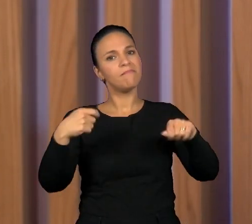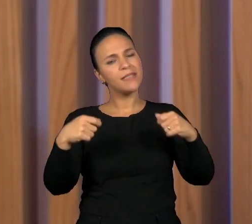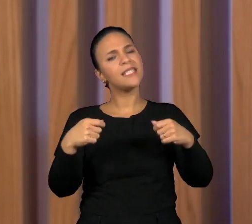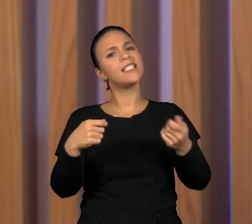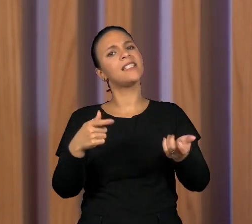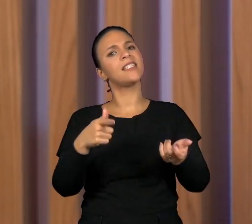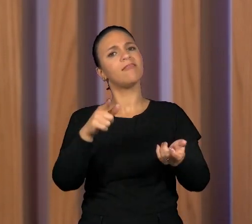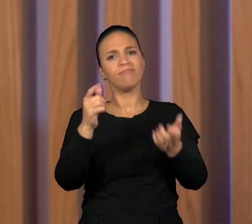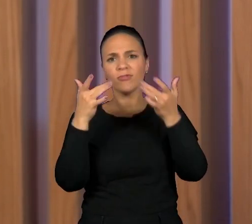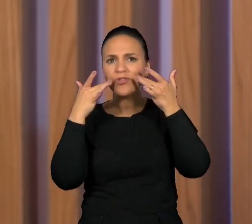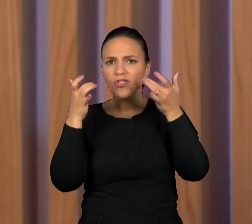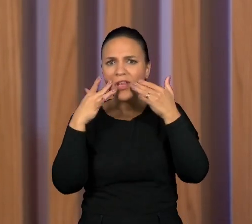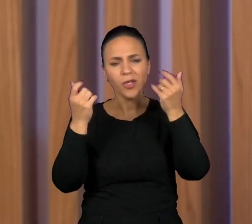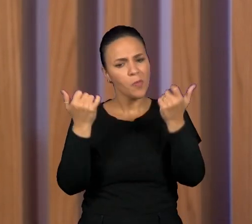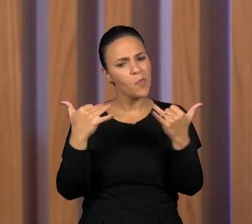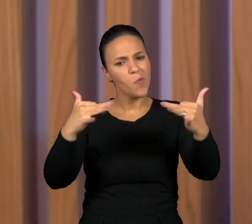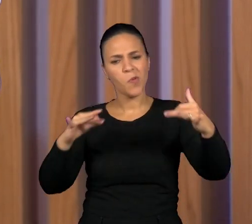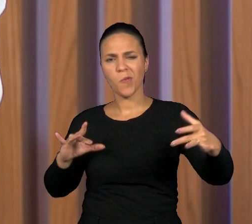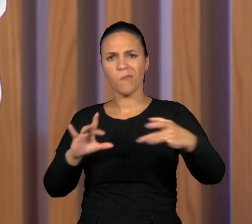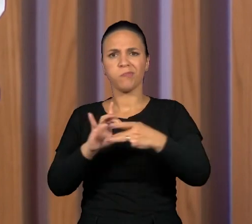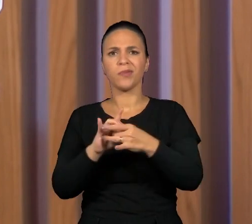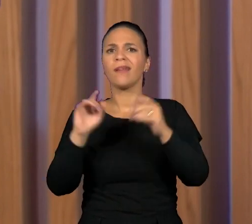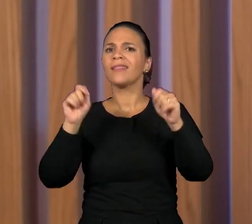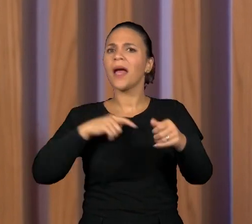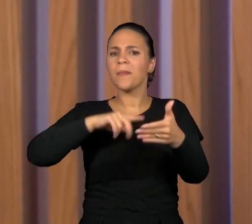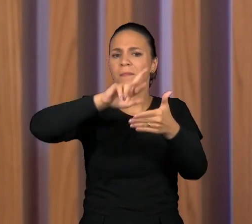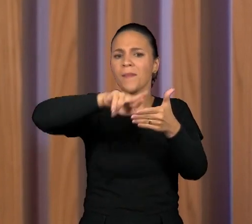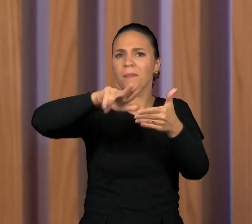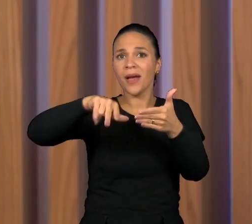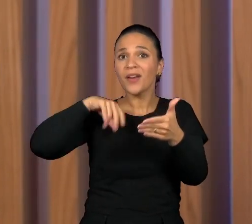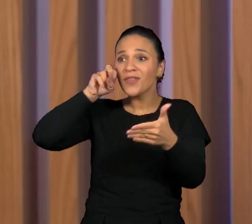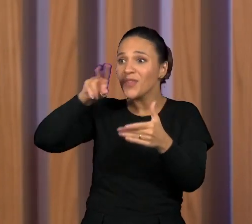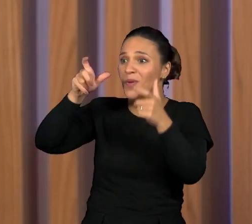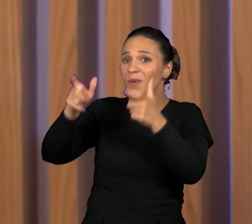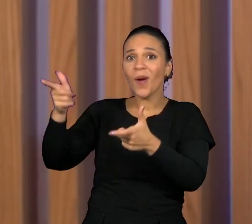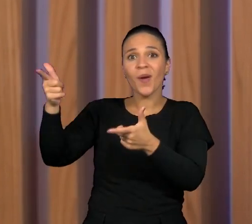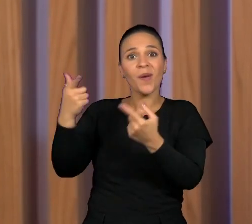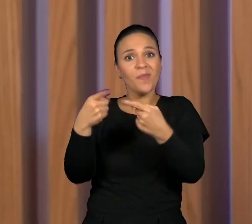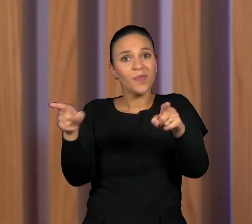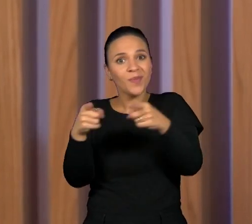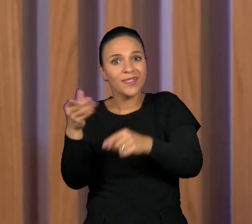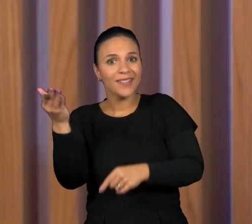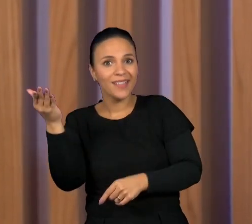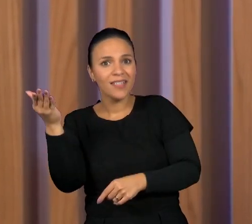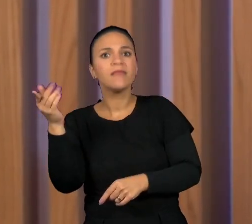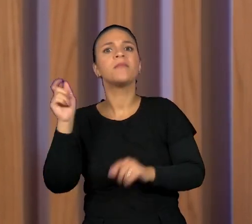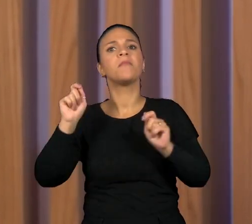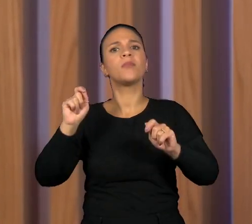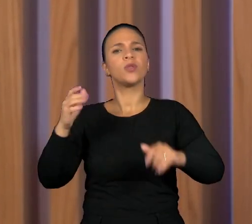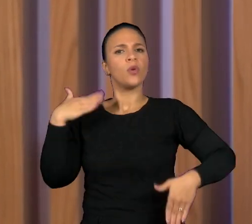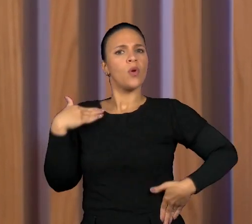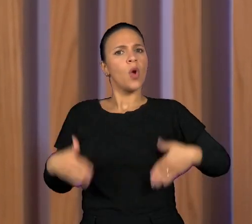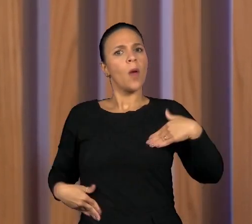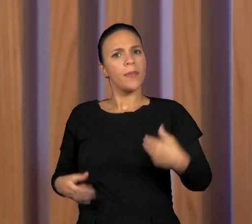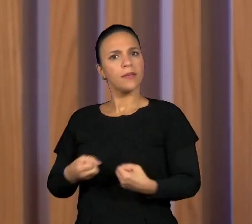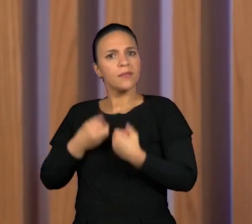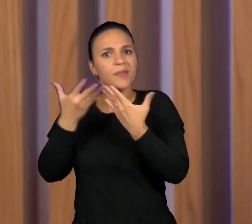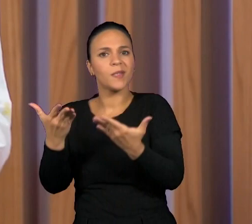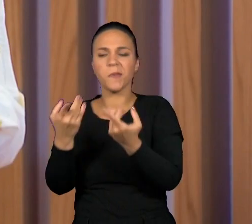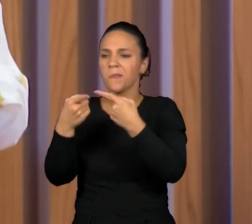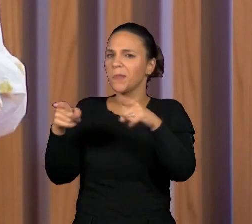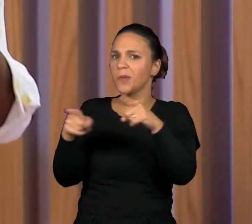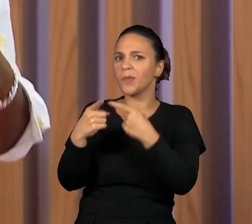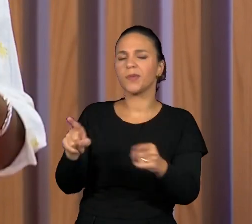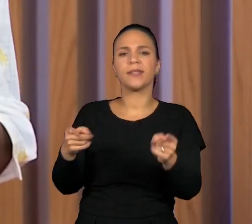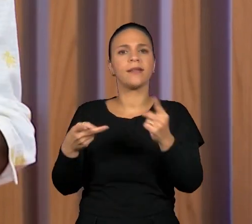Né? Então, e pode ser a junção de muita coisa, como a gente viu no musical, das expressões do corpo, da música,